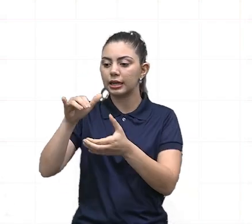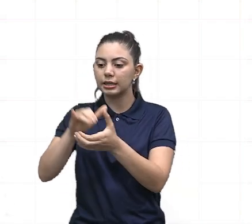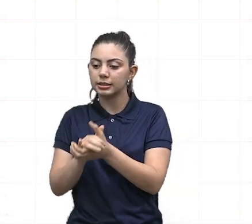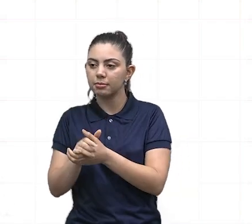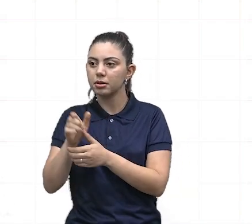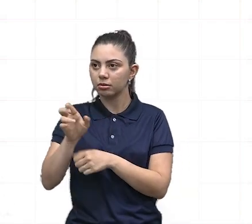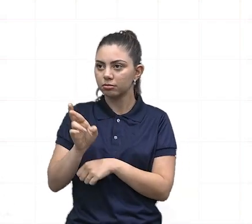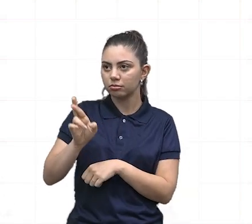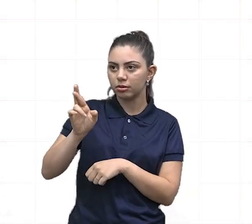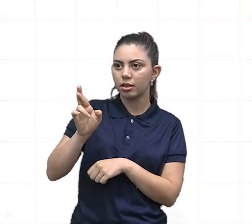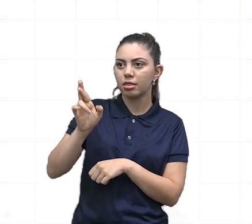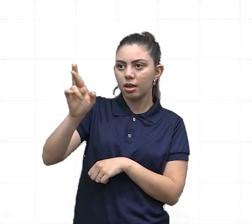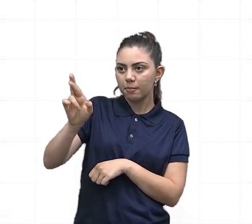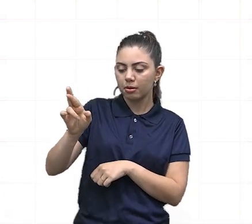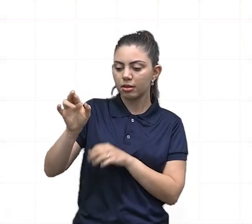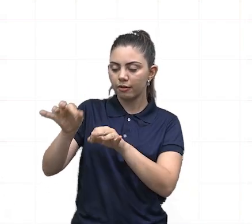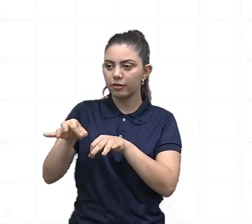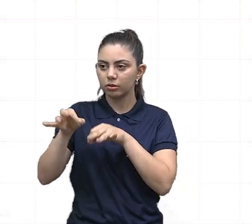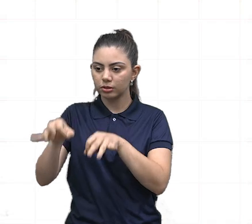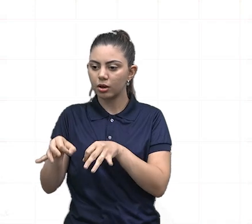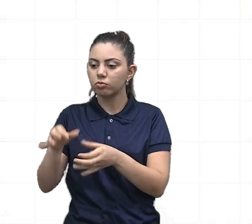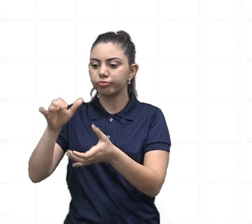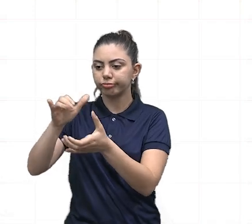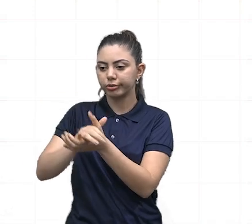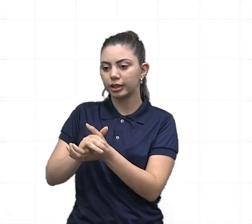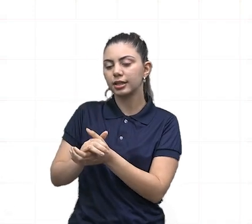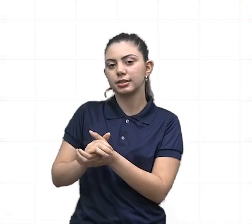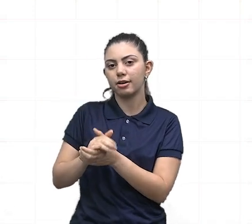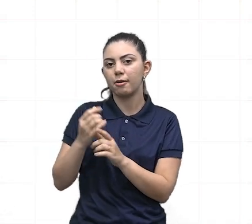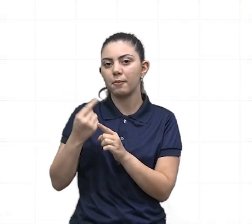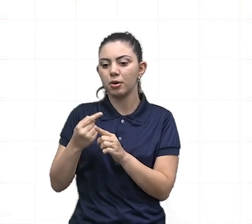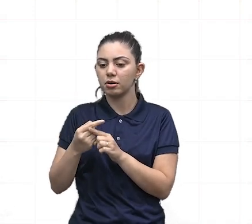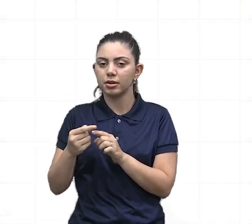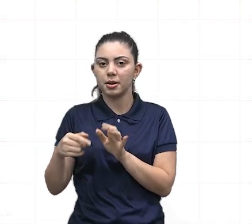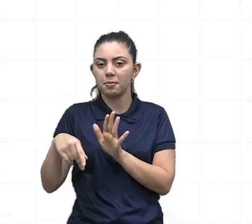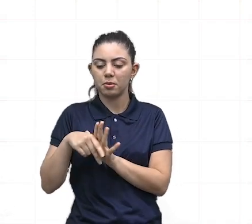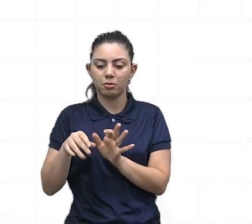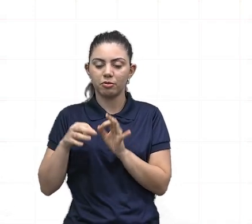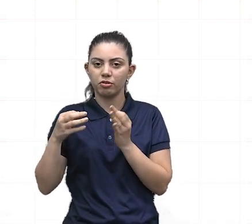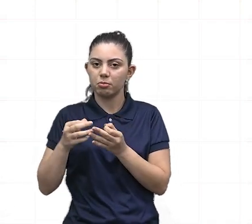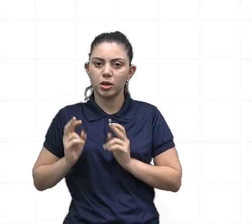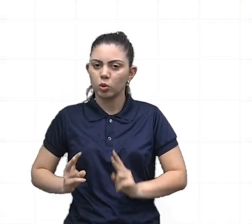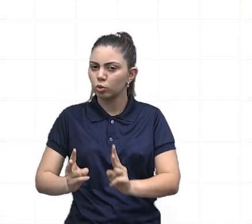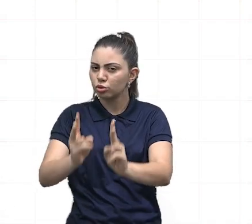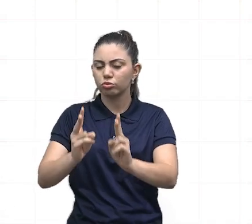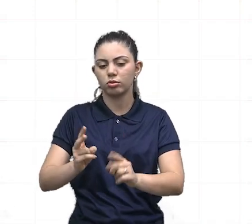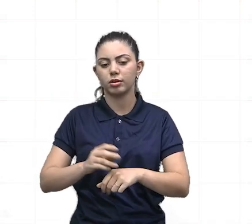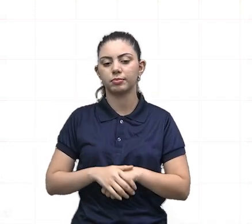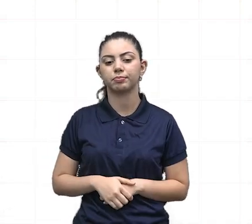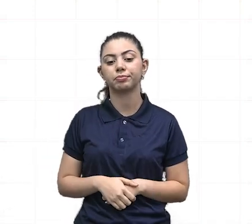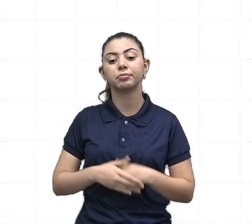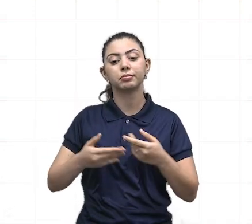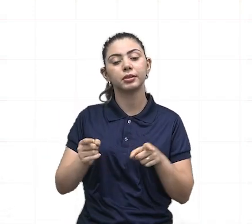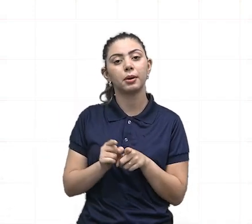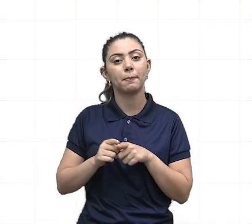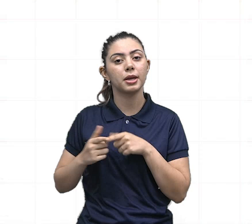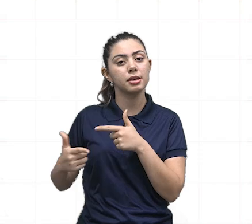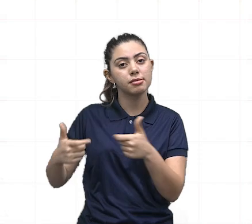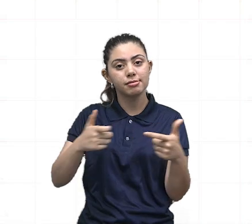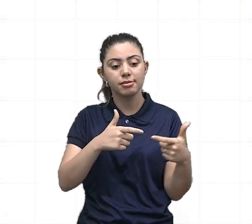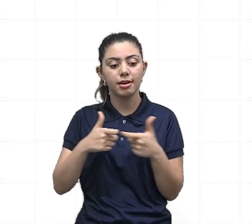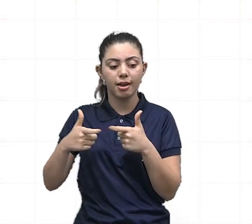que a propriedade nunca saísse, então, ali do núcleo familiar que pertenciam, tá certo? Guerras entre